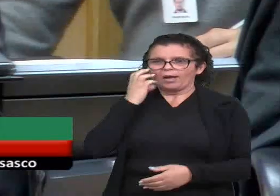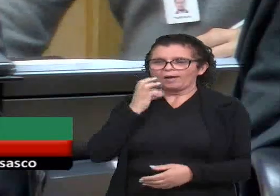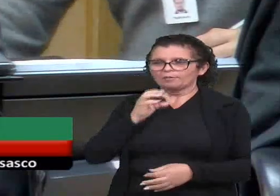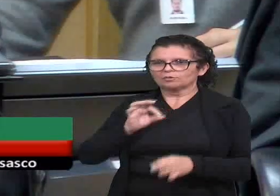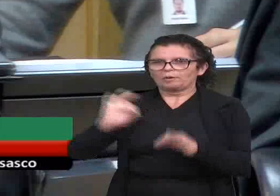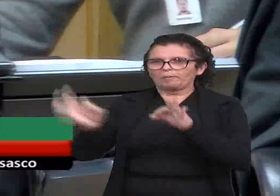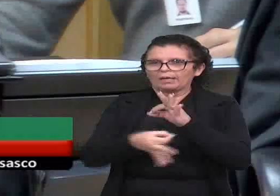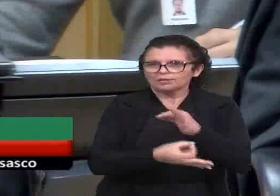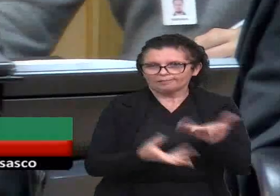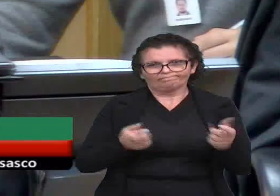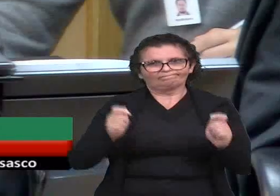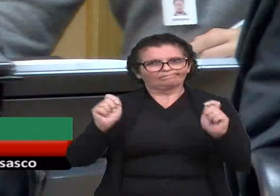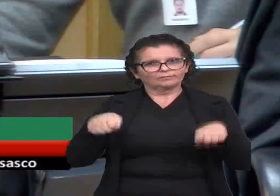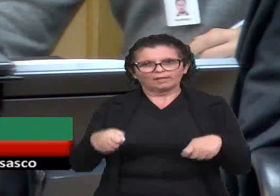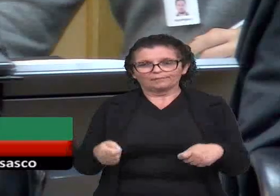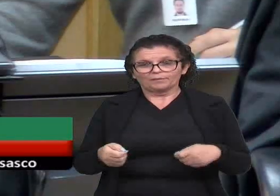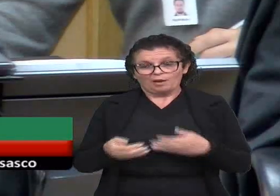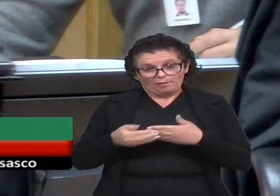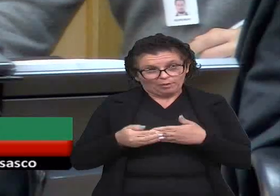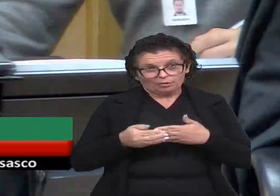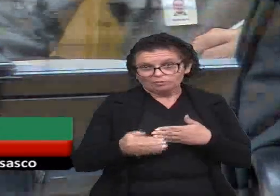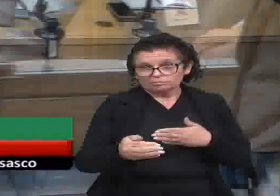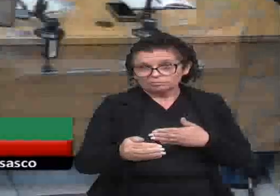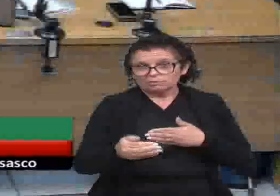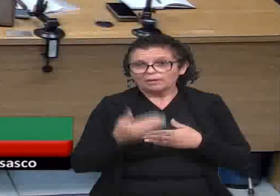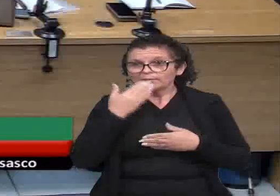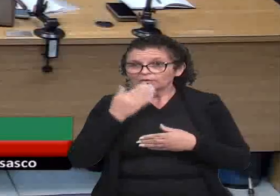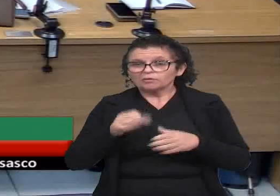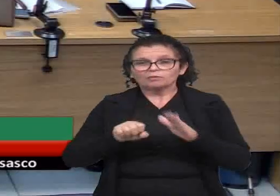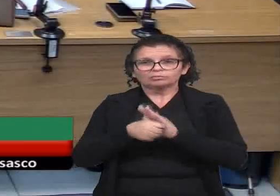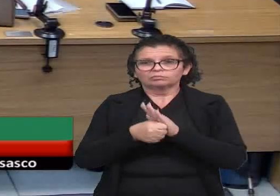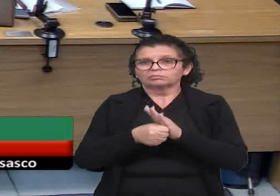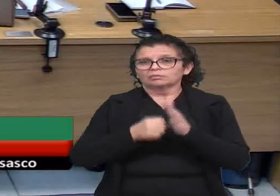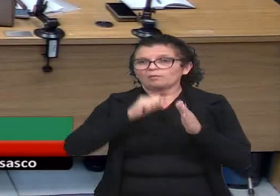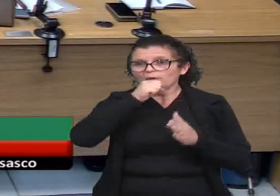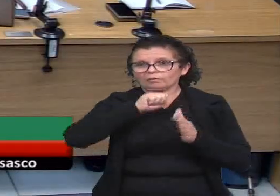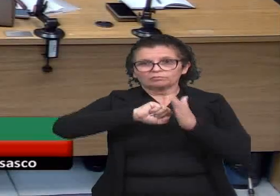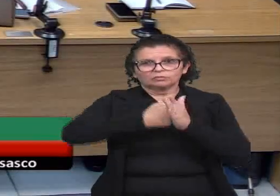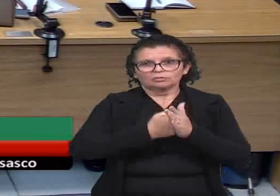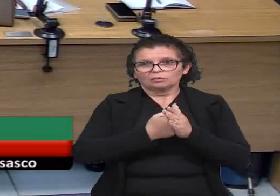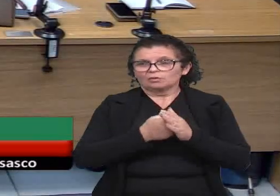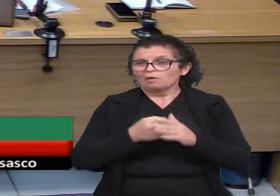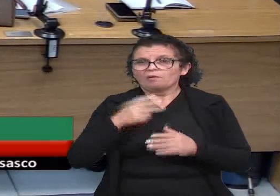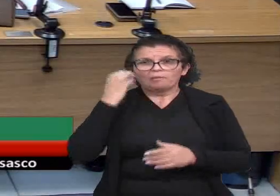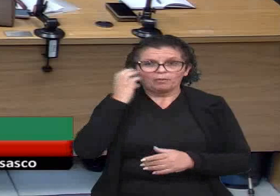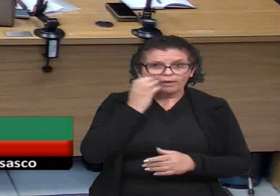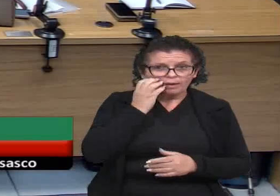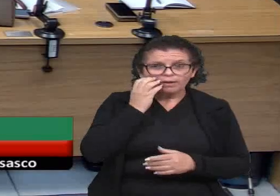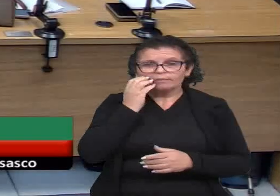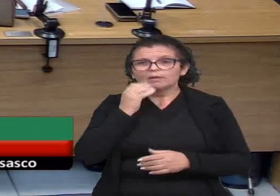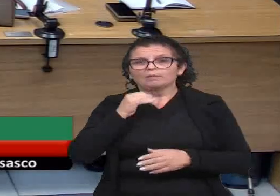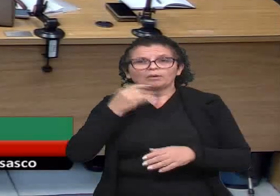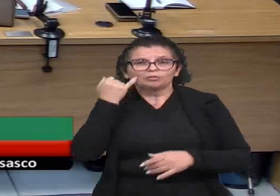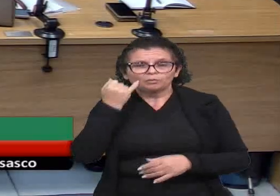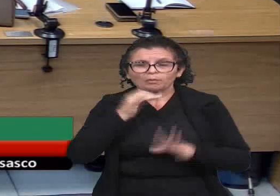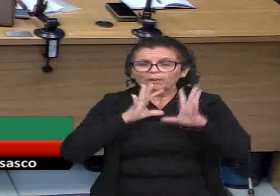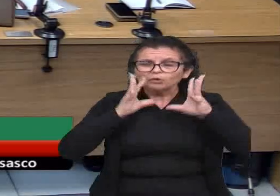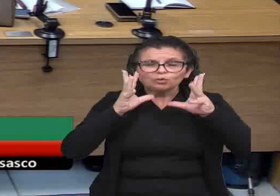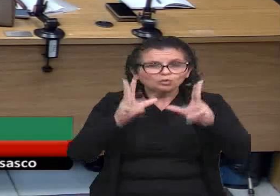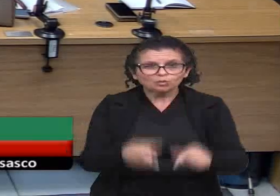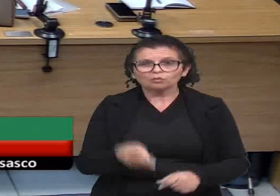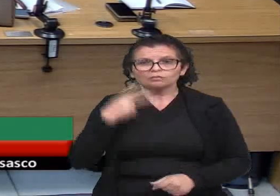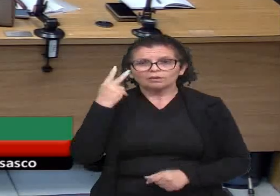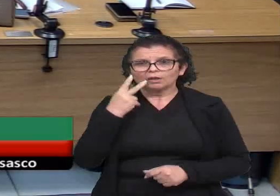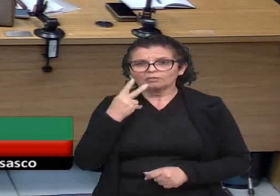agora, nobres vereadores, vocês têm a ciência que eu vou desligar o microfone. Isso vale para o Emerson, vale para a Juliana, para o Ralf, todos